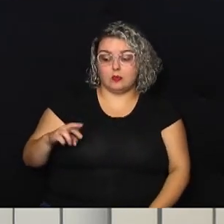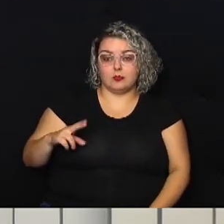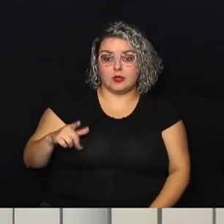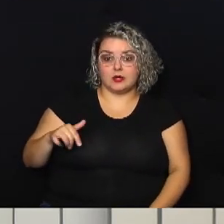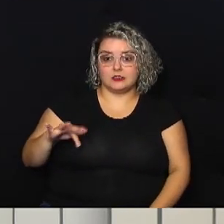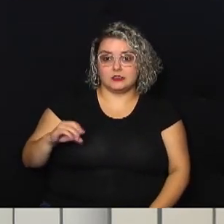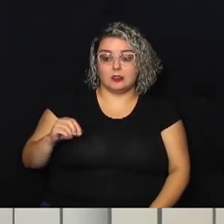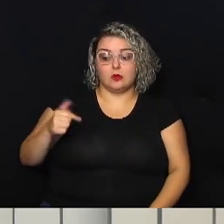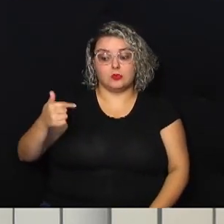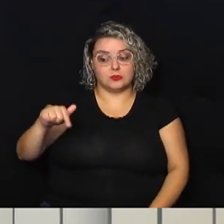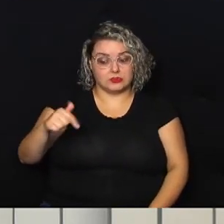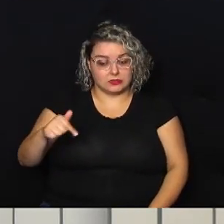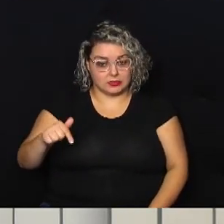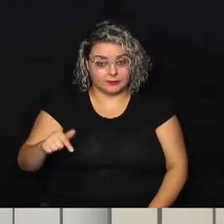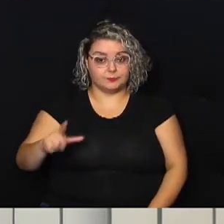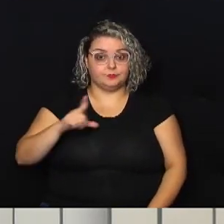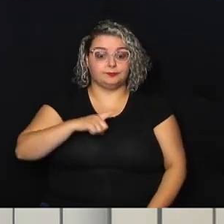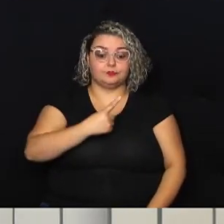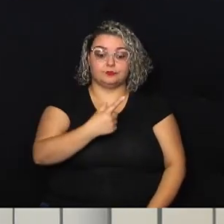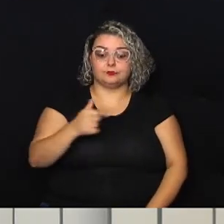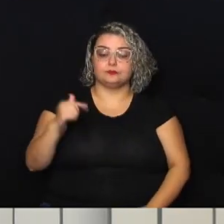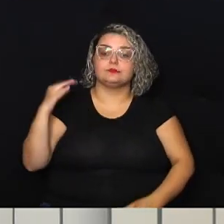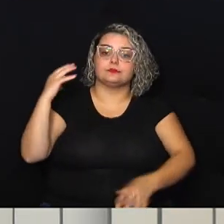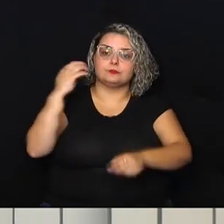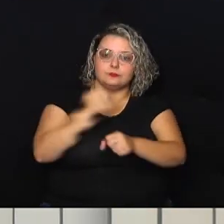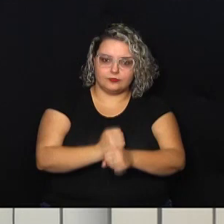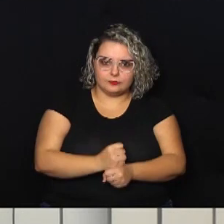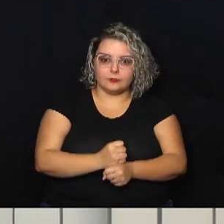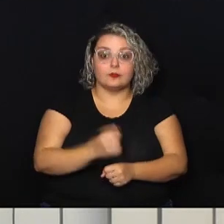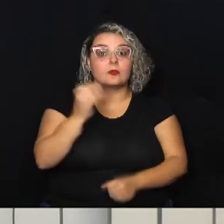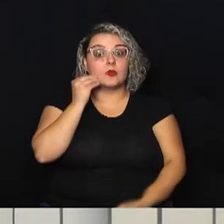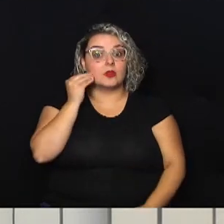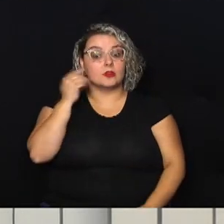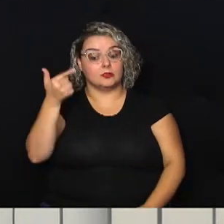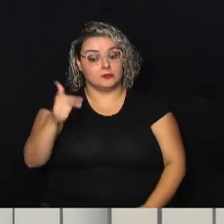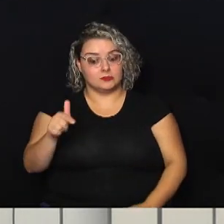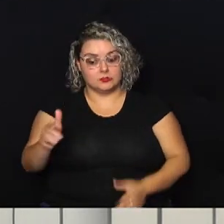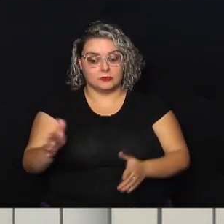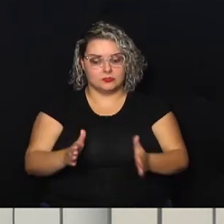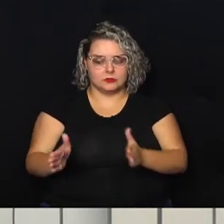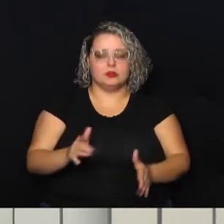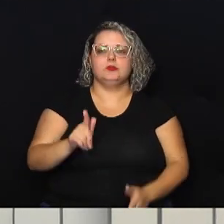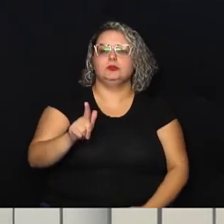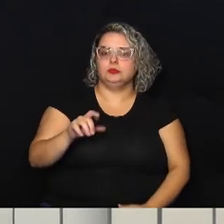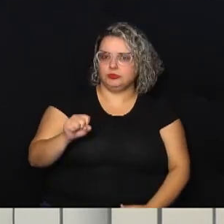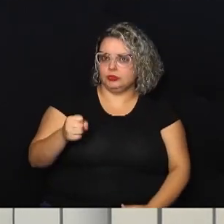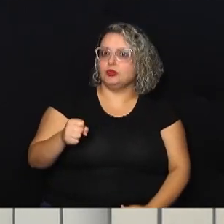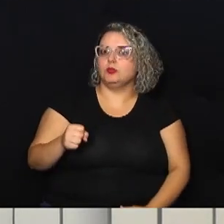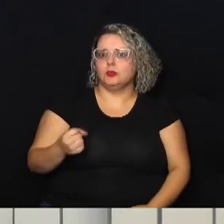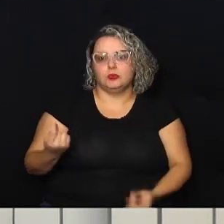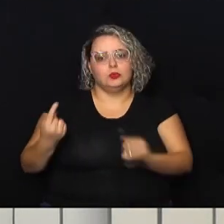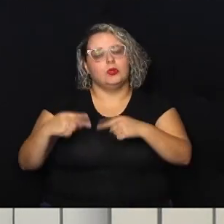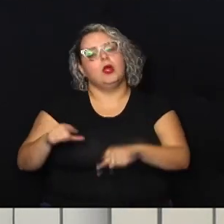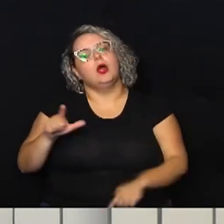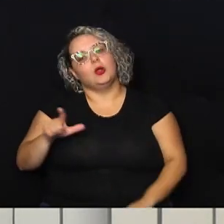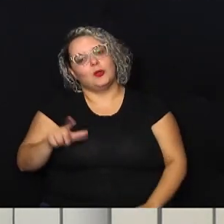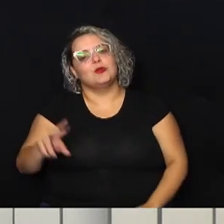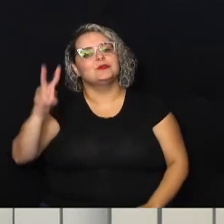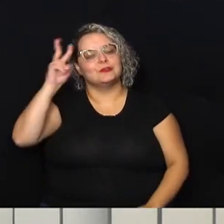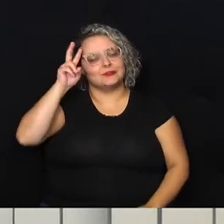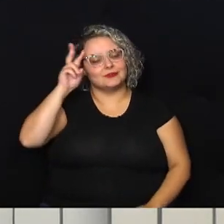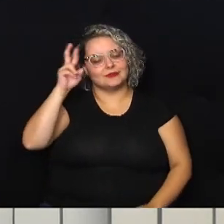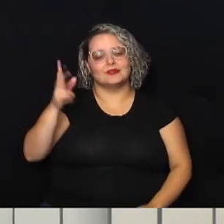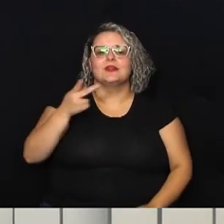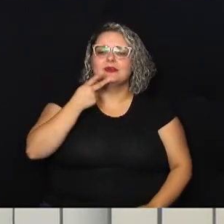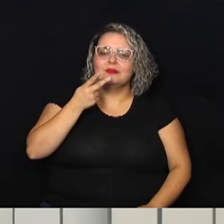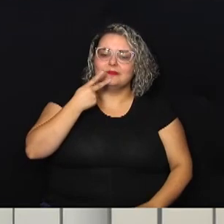7º colocado, tem 17 pontos e tenta se manter no G8 da competição. E claro que na segunda-feira a